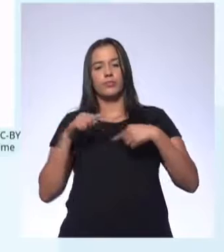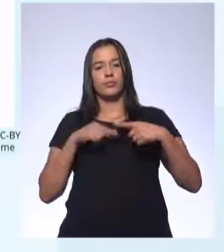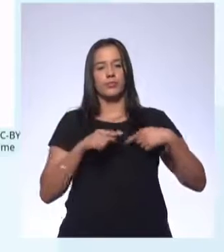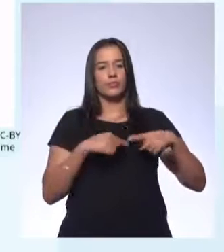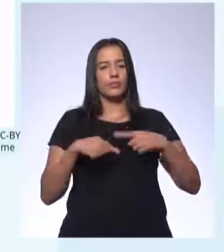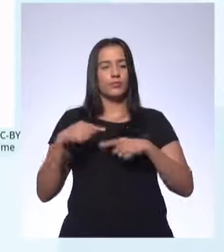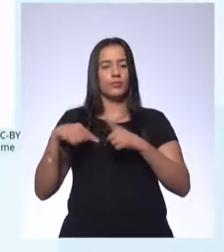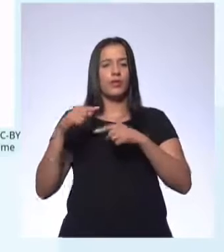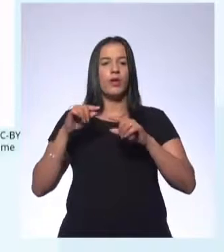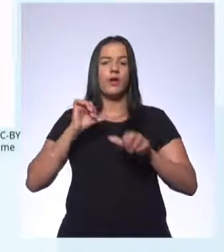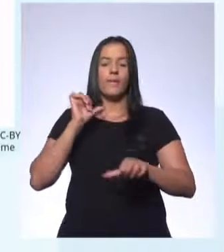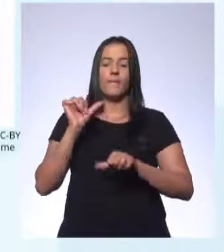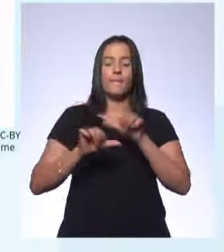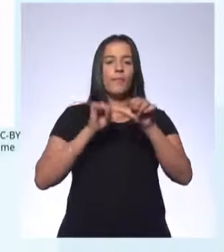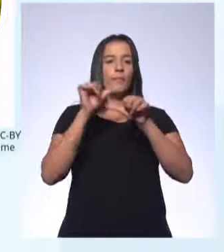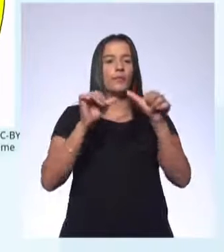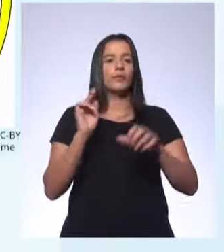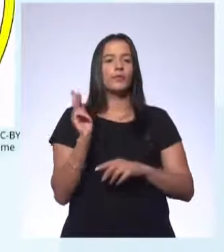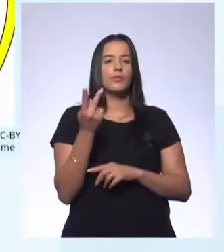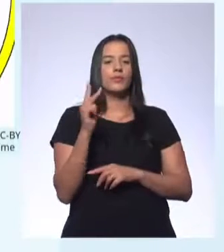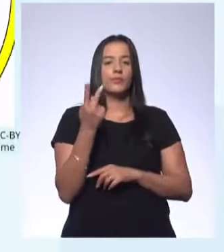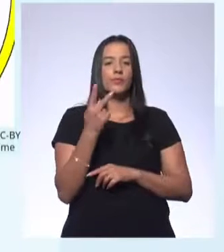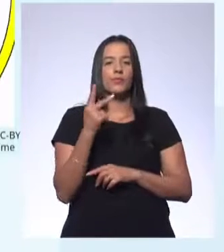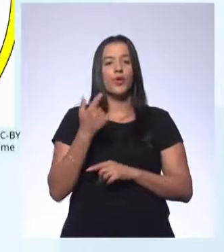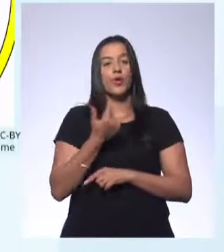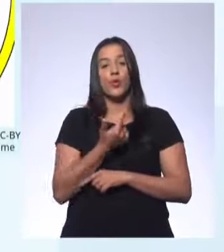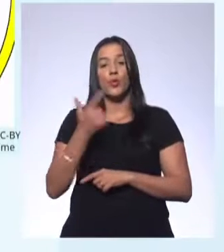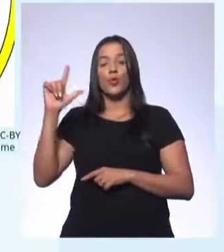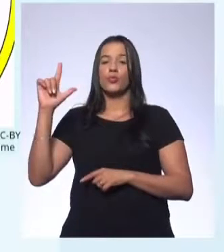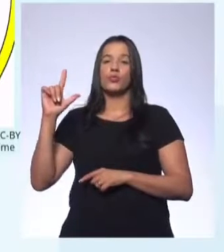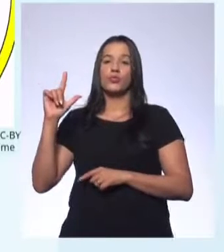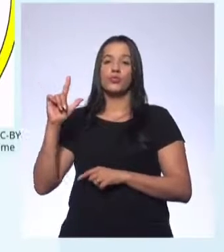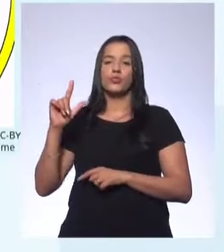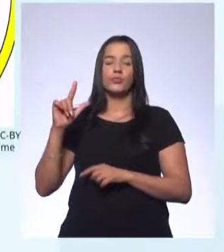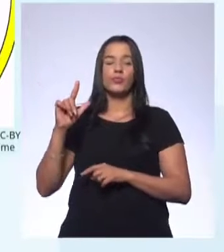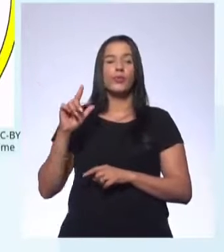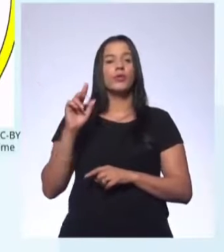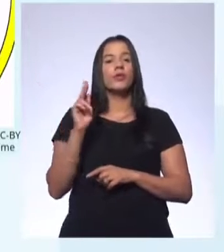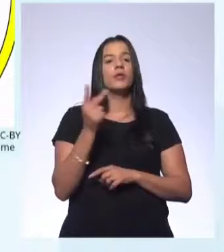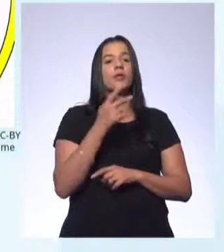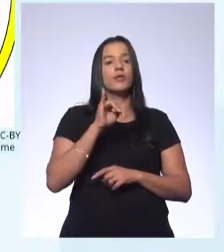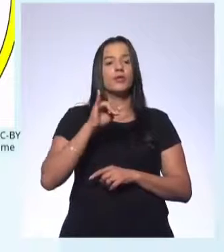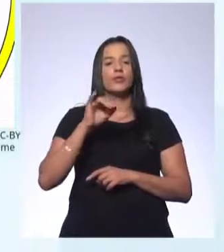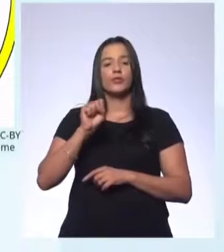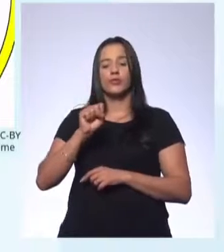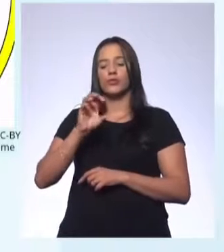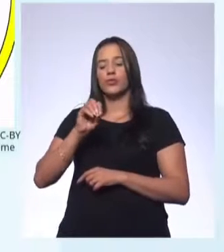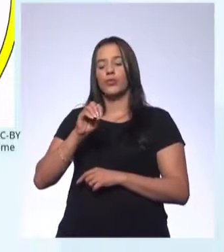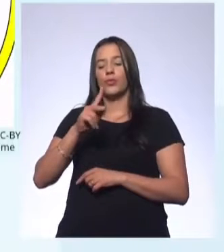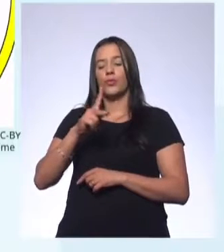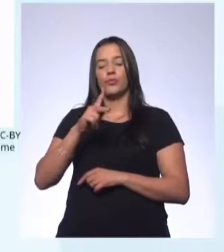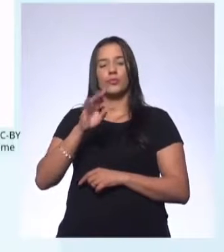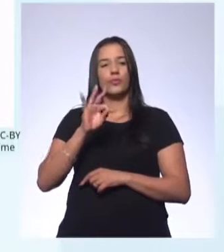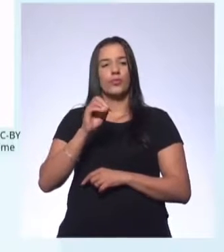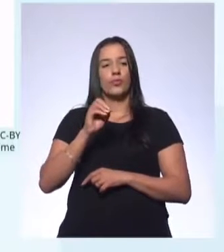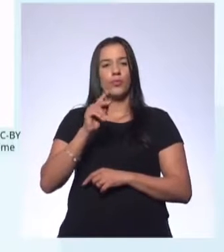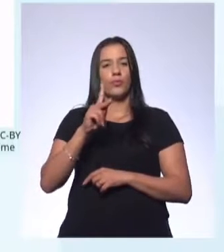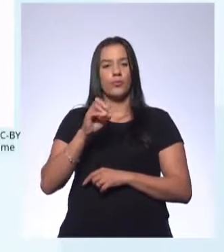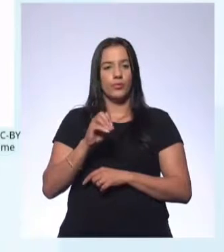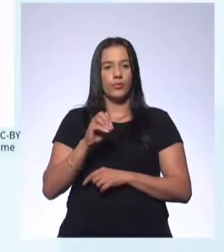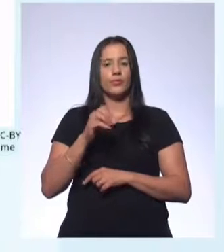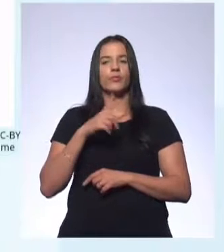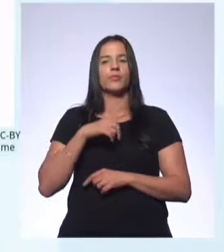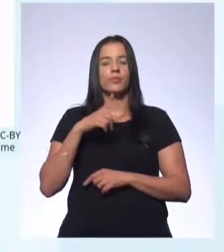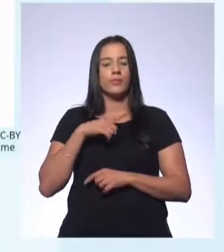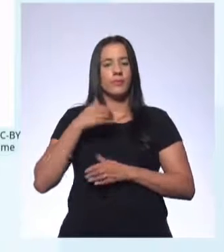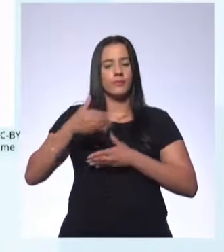acontecendo a transformação de um hidrogênio em outro tipo de hidrogênio, é um isótopo, né? Aí desse isótopo, esse processo